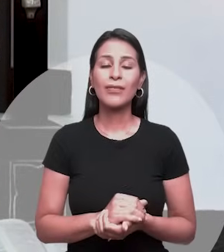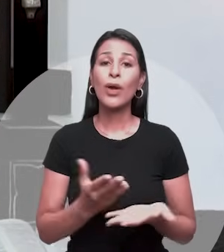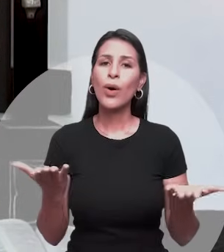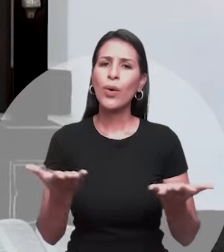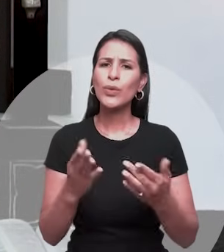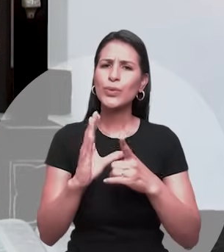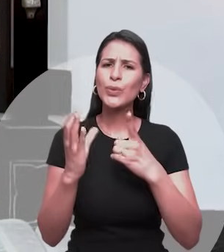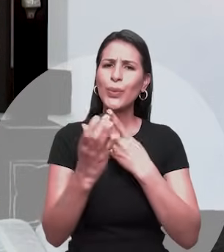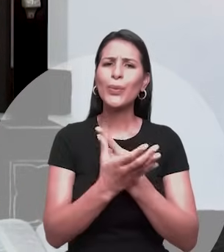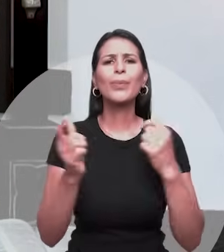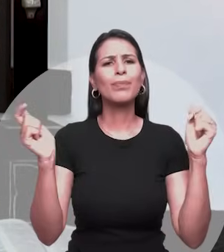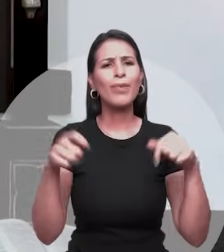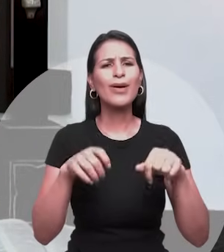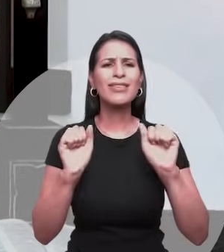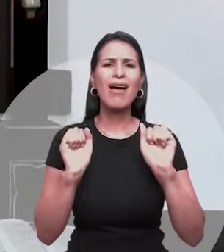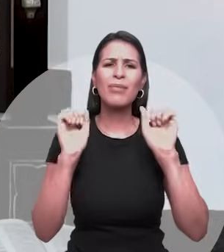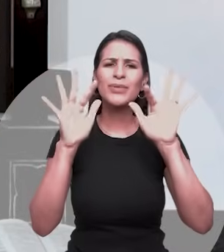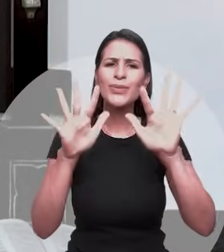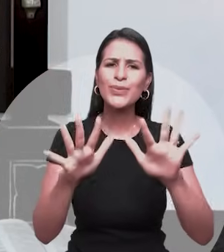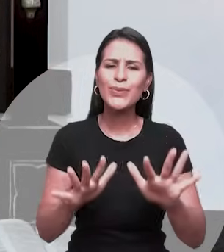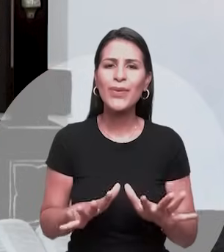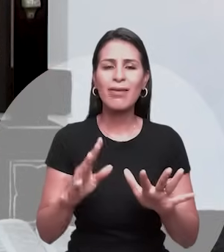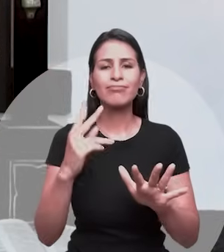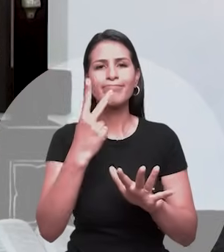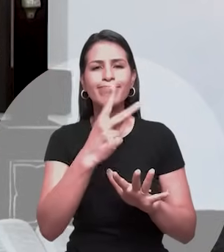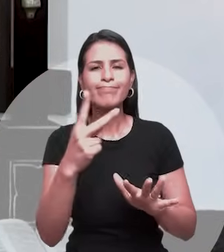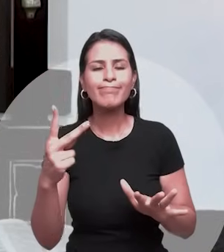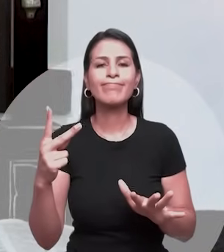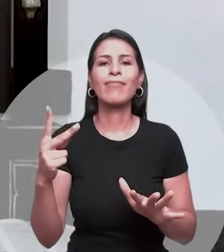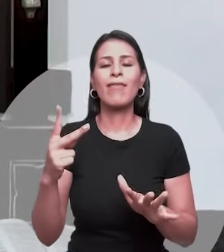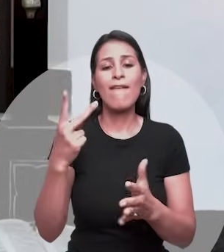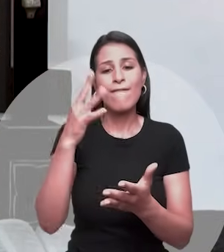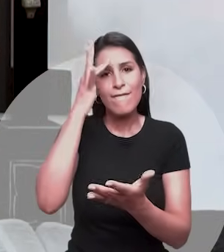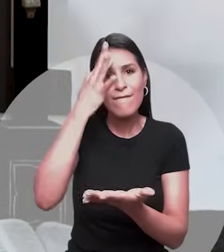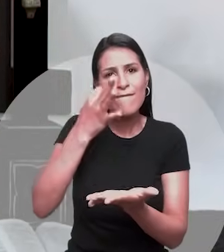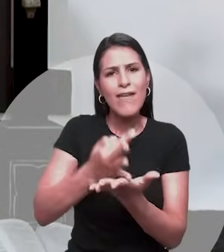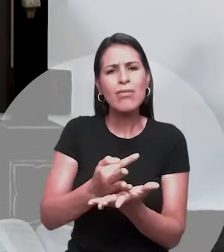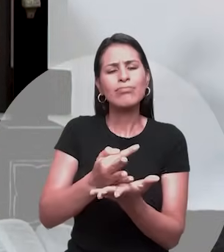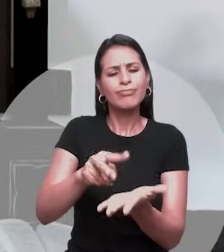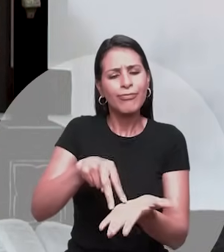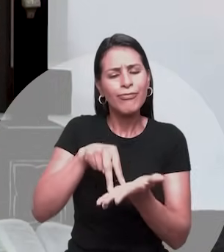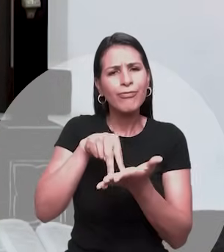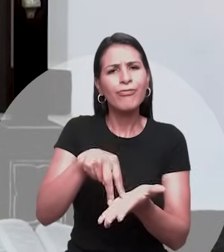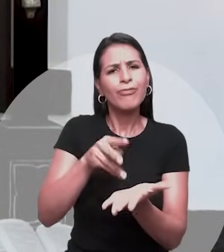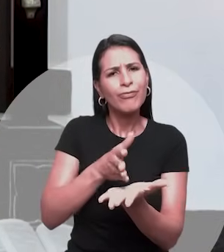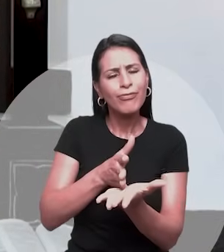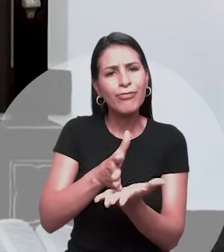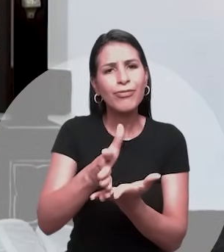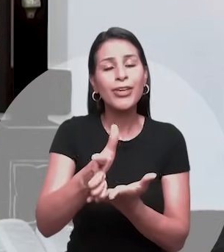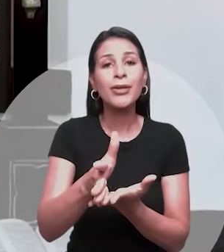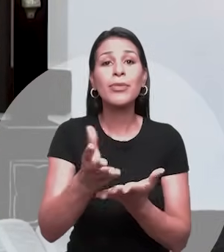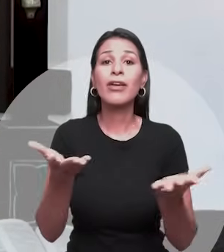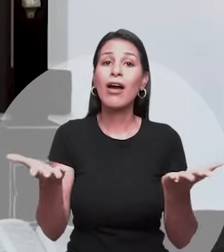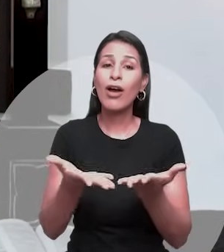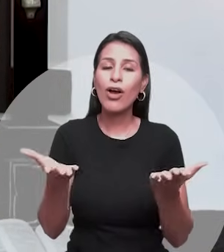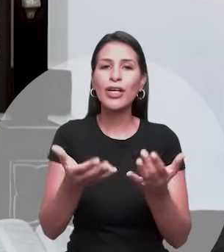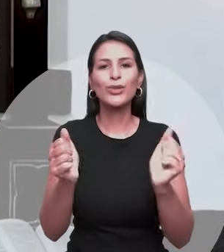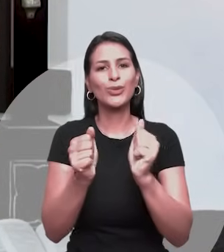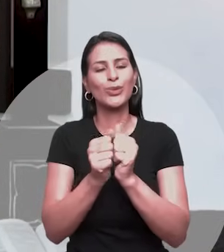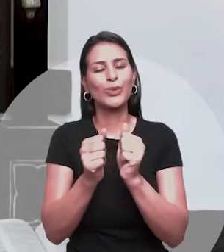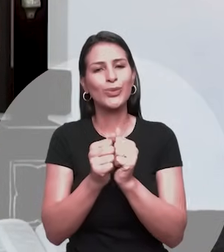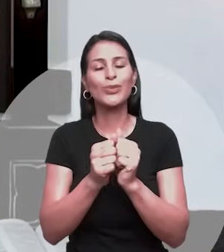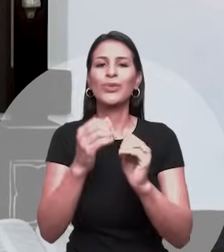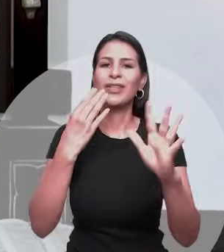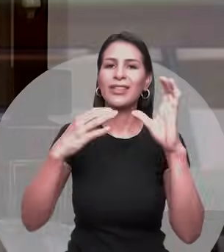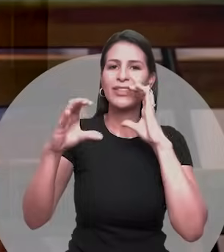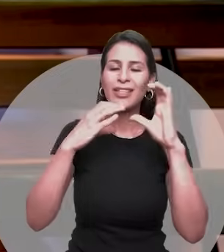te abençoe e te alimente também na caminhada da tua fé. Ouvimos e participamos do primeiro hino,